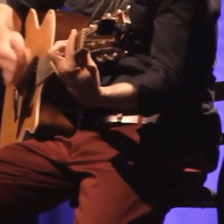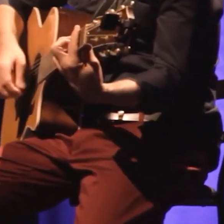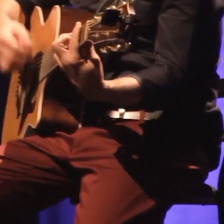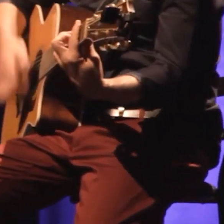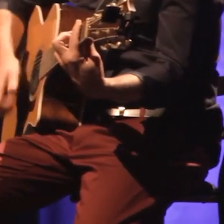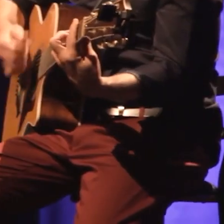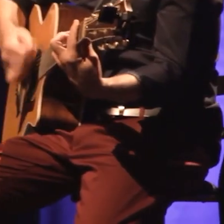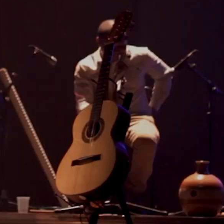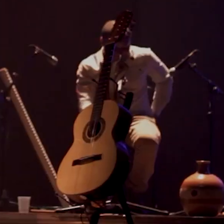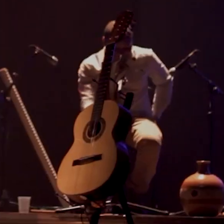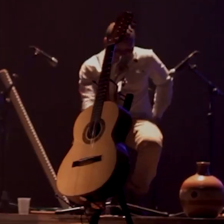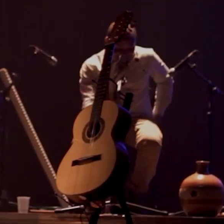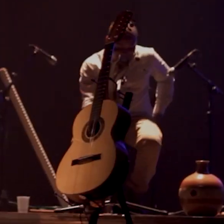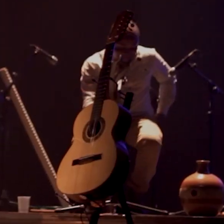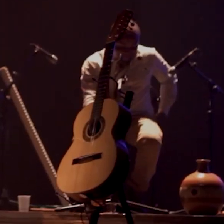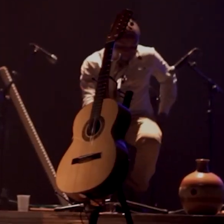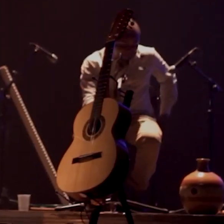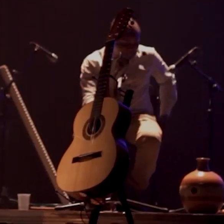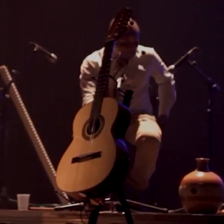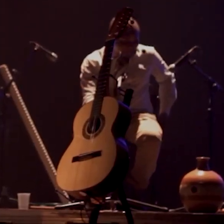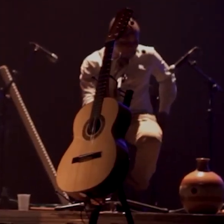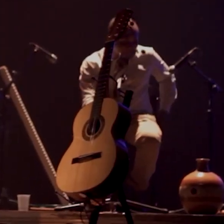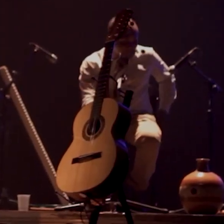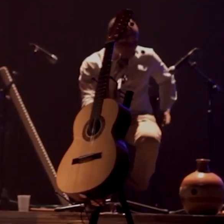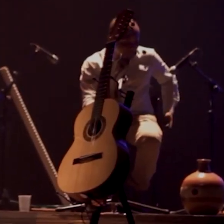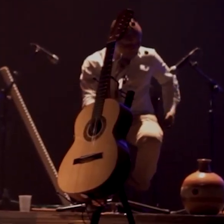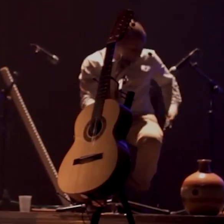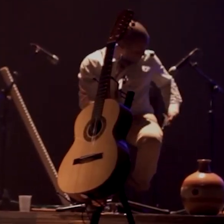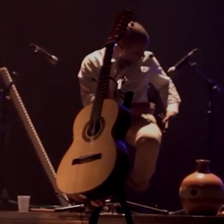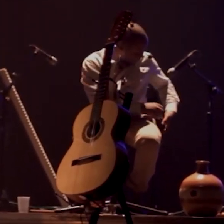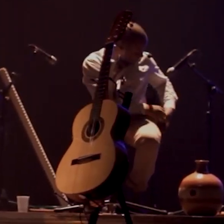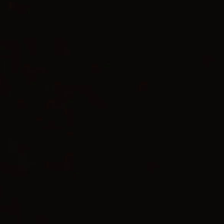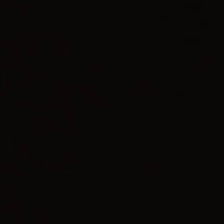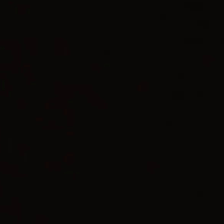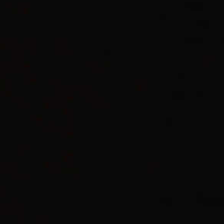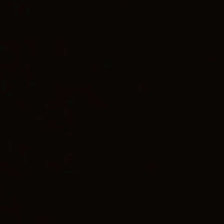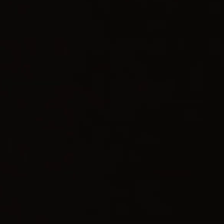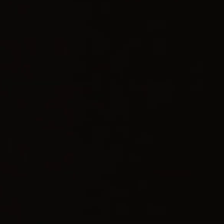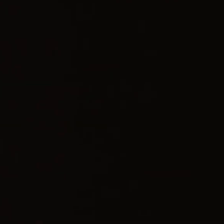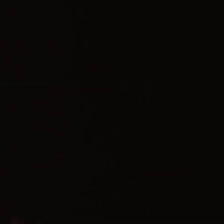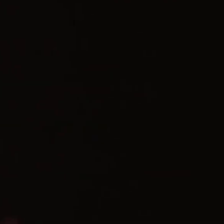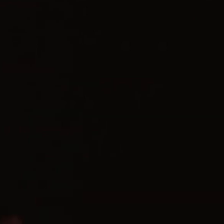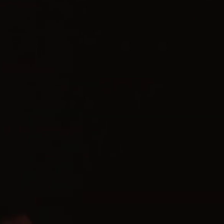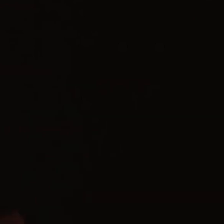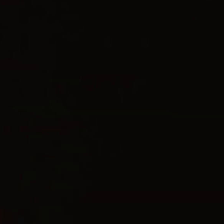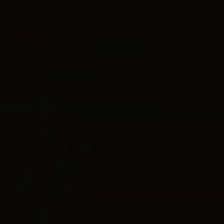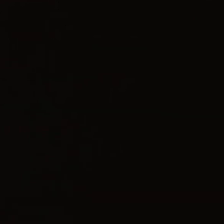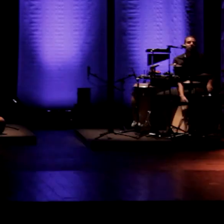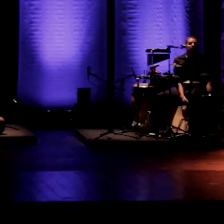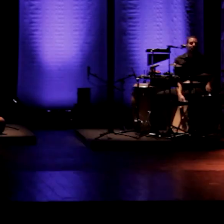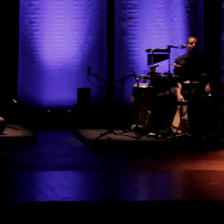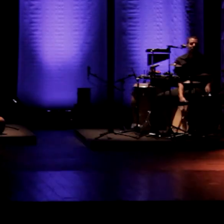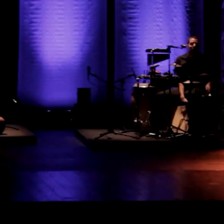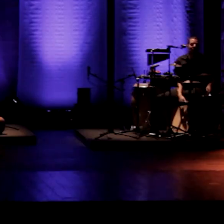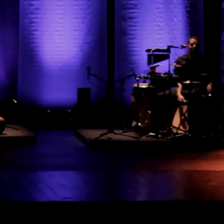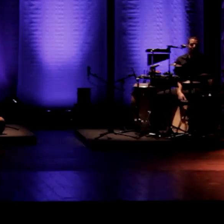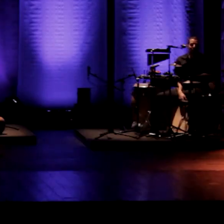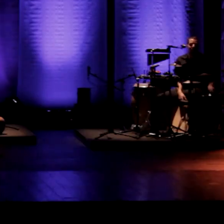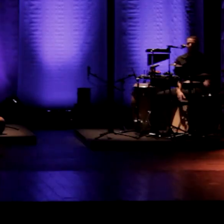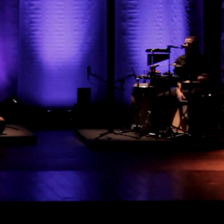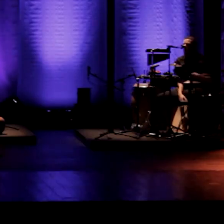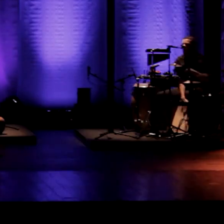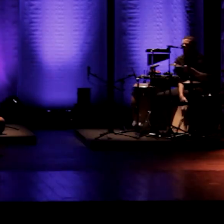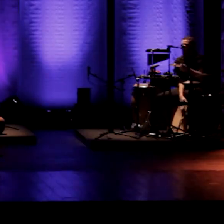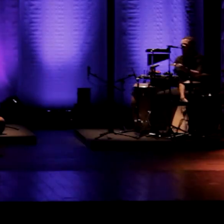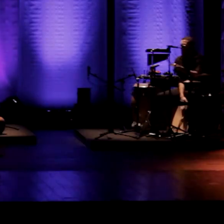pra mergulhar nesse labirinto e viver e te